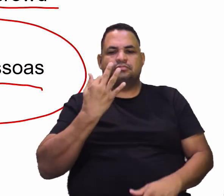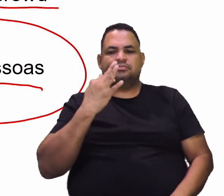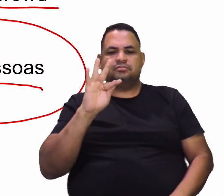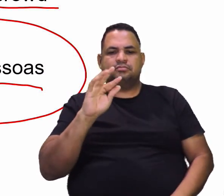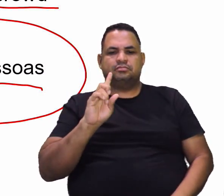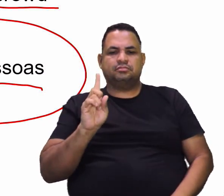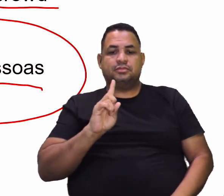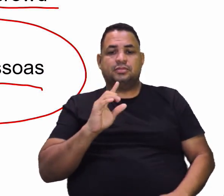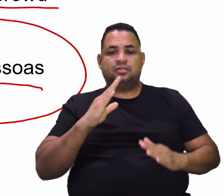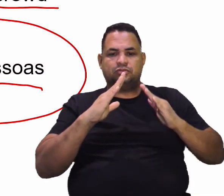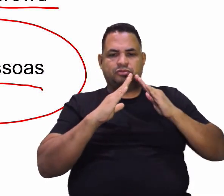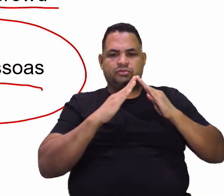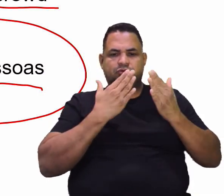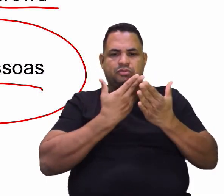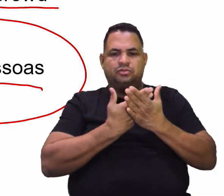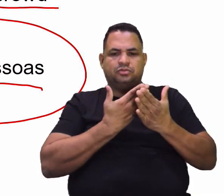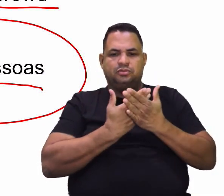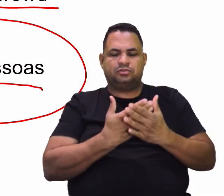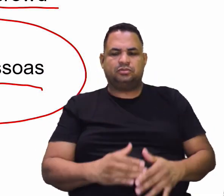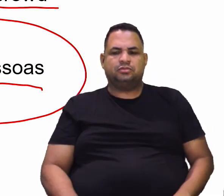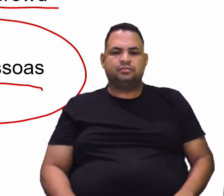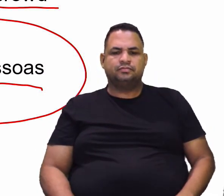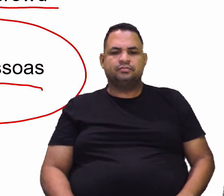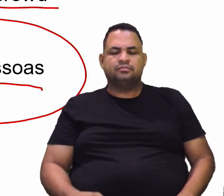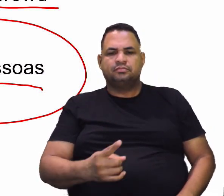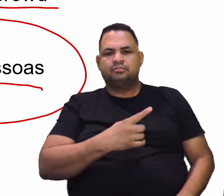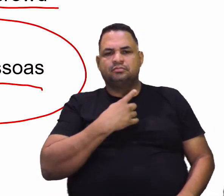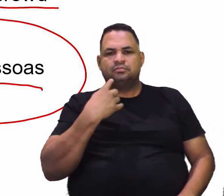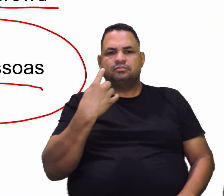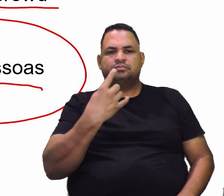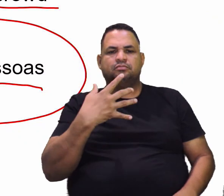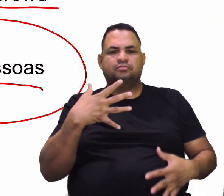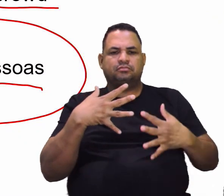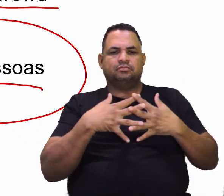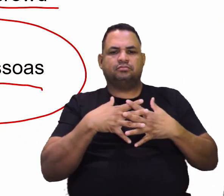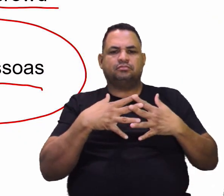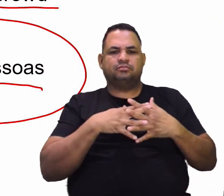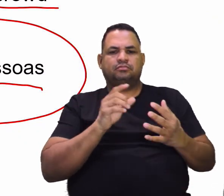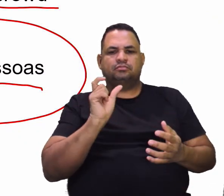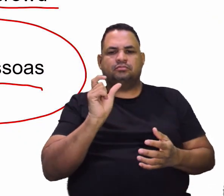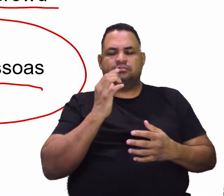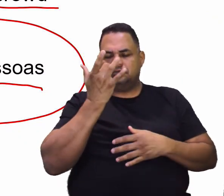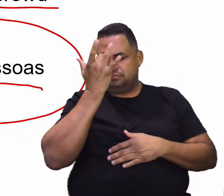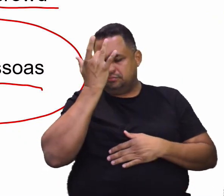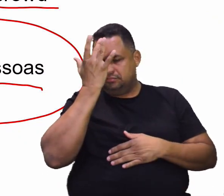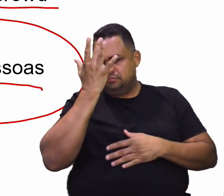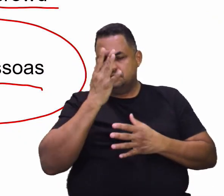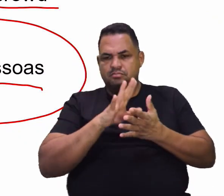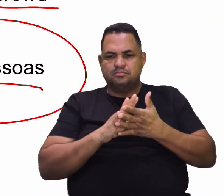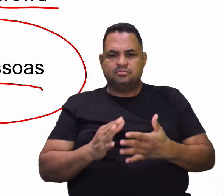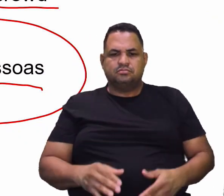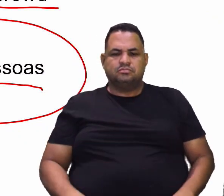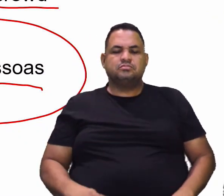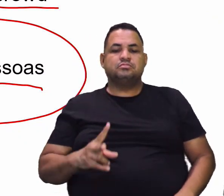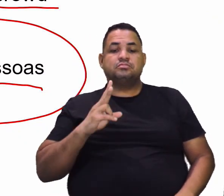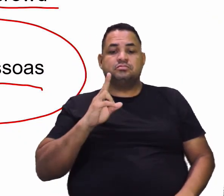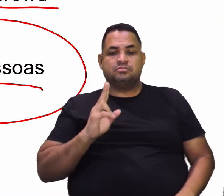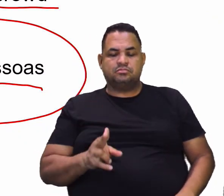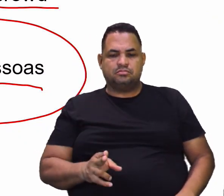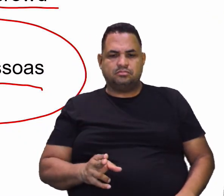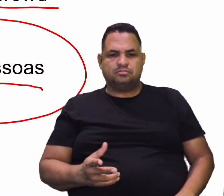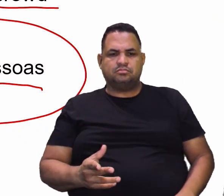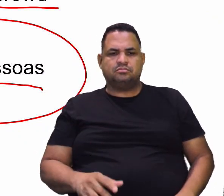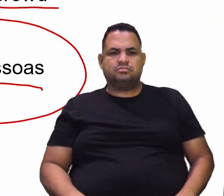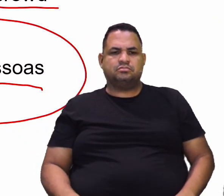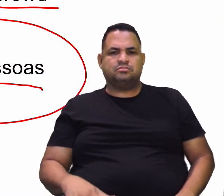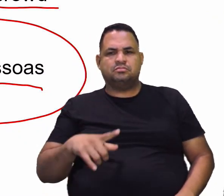não colégio, viu? Então, essas foram as nossas confusing words, bem fáceis. Elas falam da mesma forma